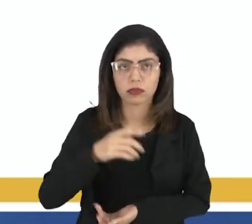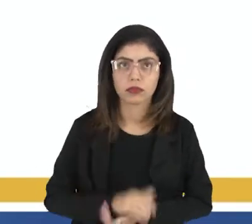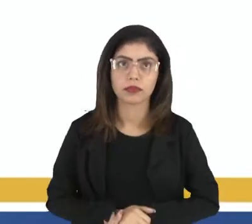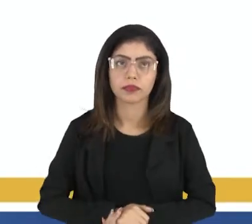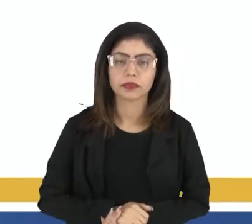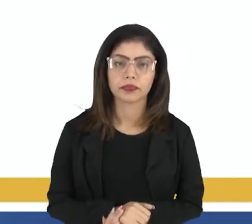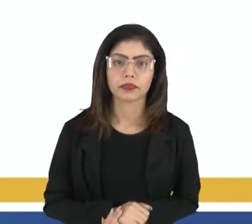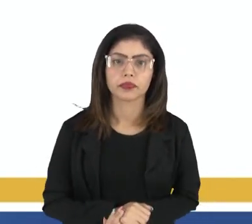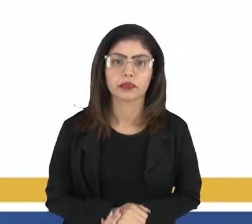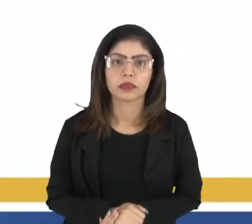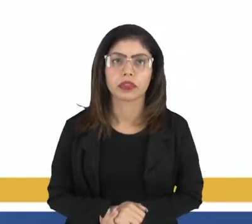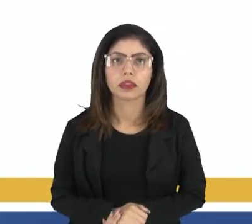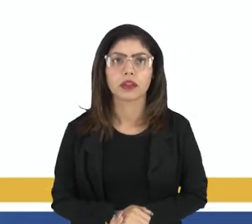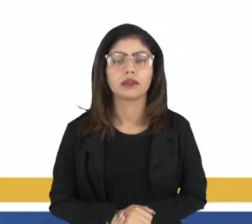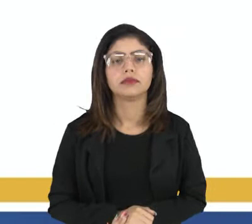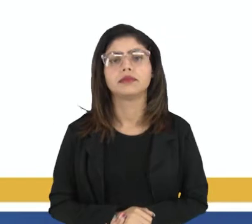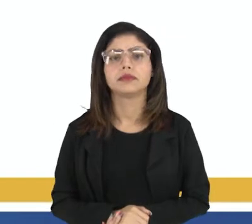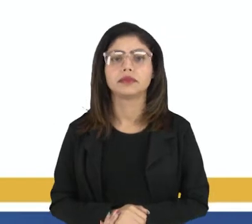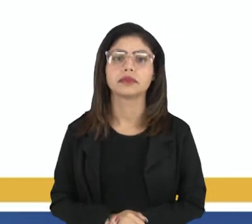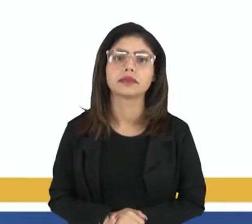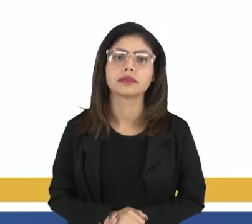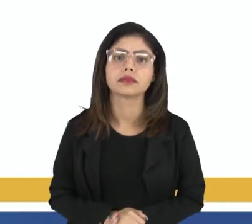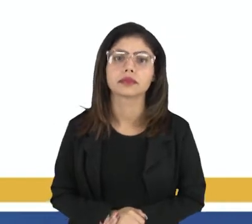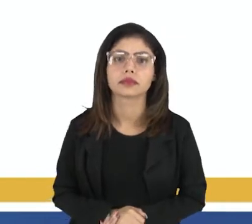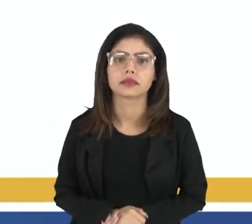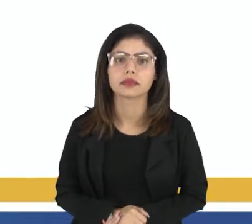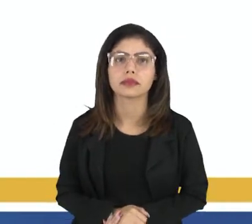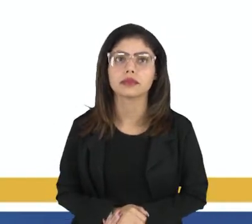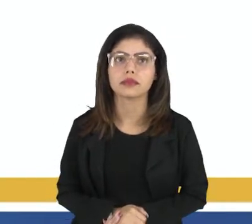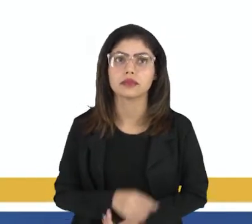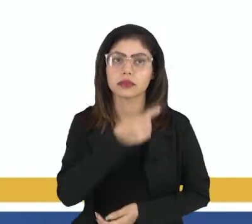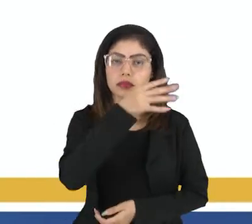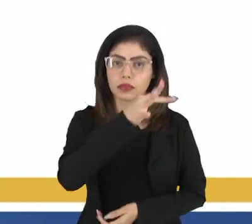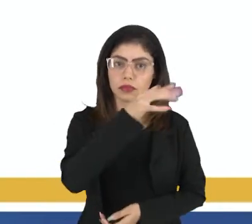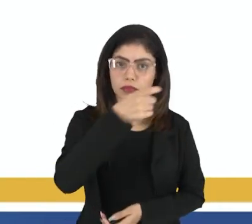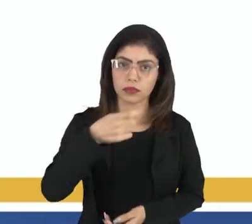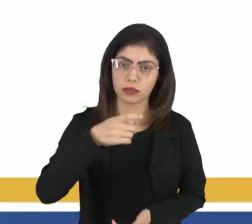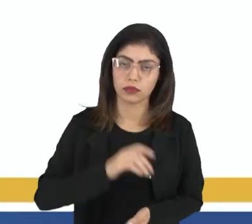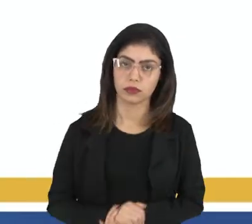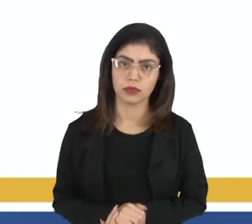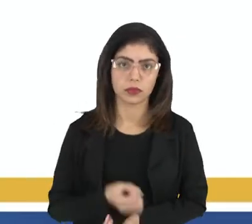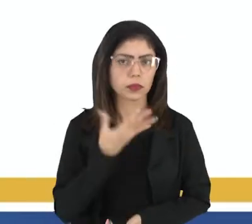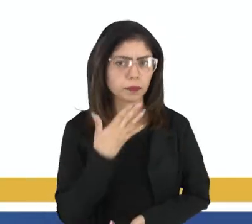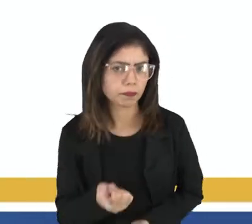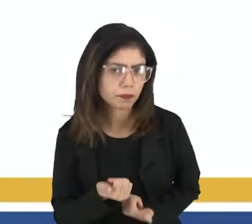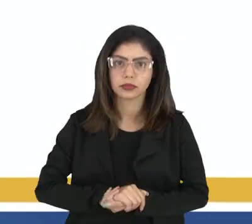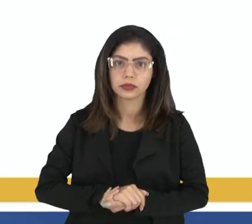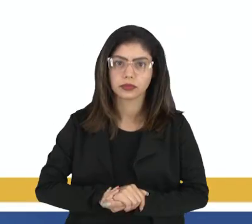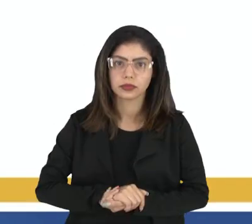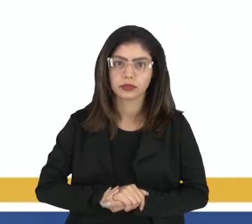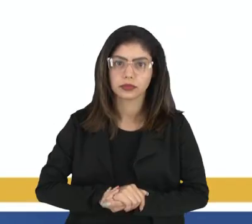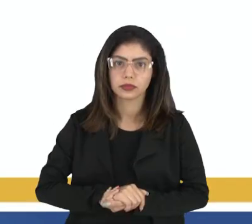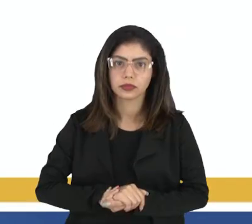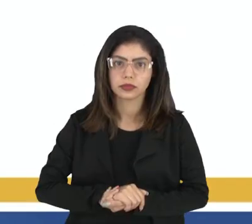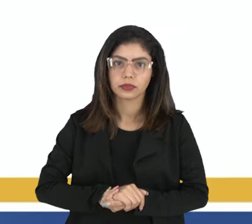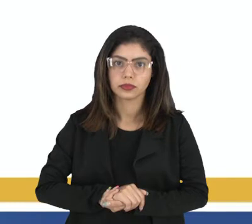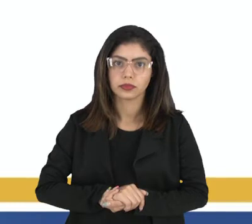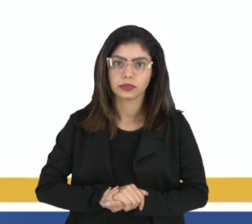de x, ou seja, a imagem do f de x. Tudo bem?